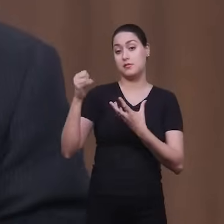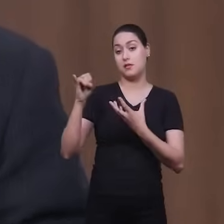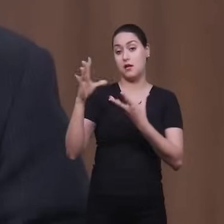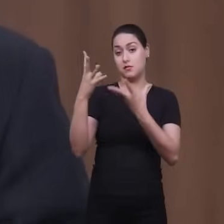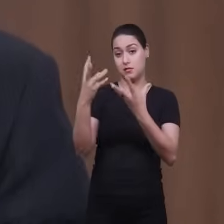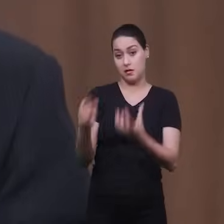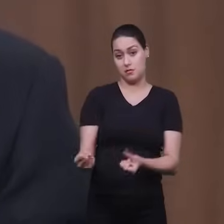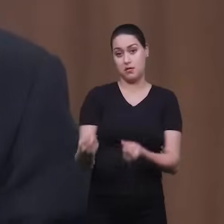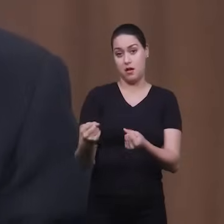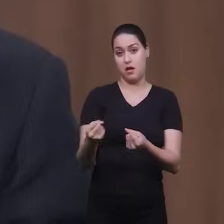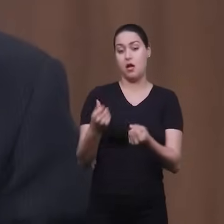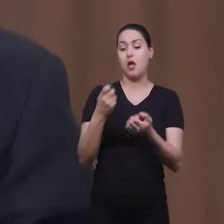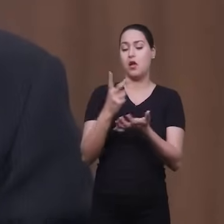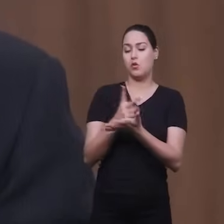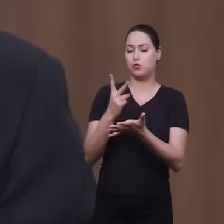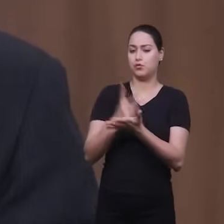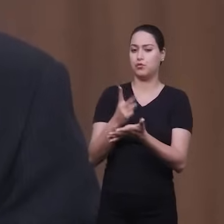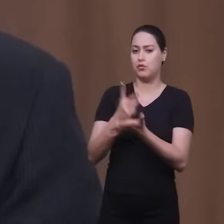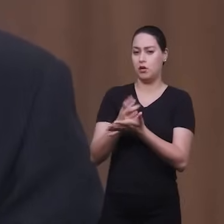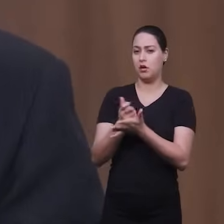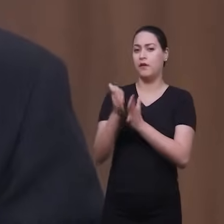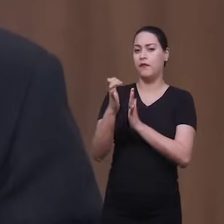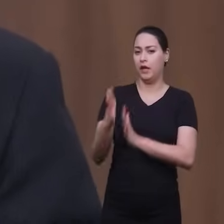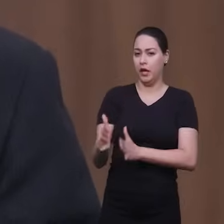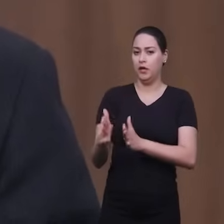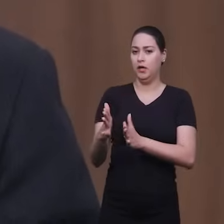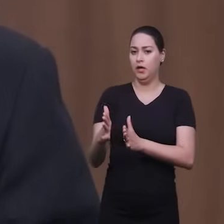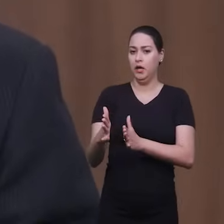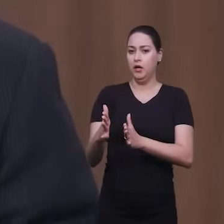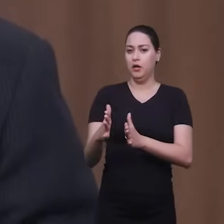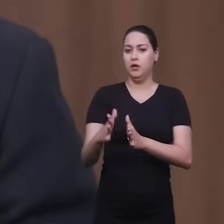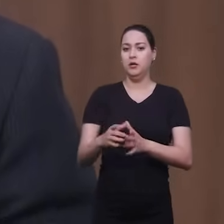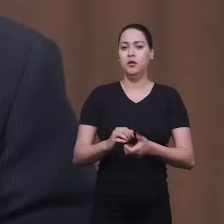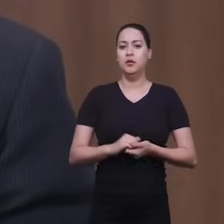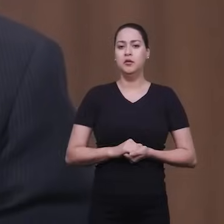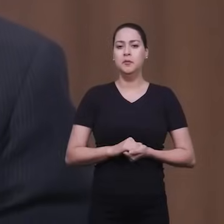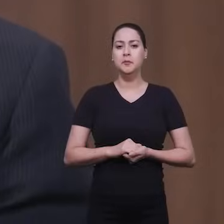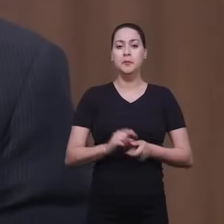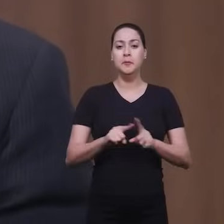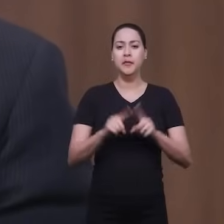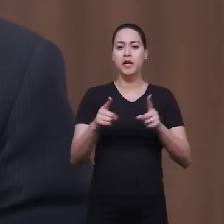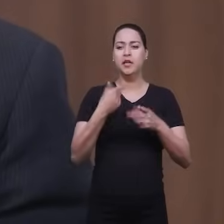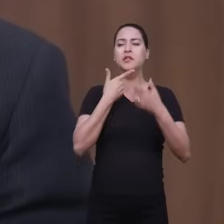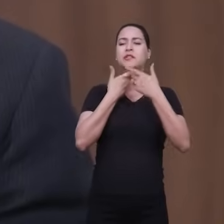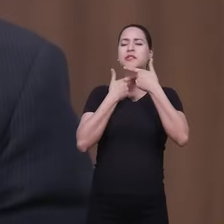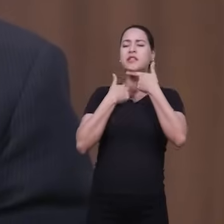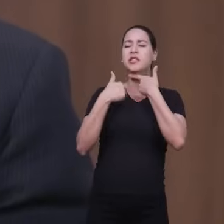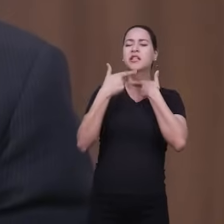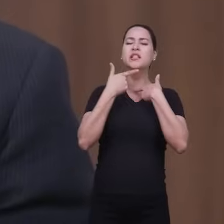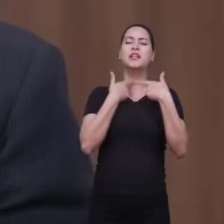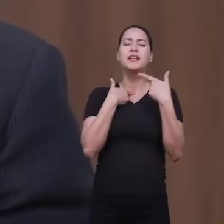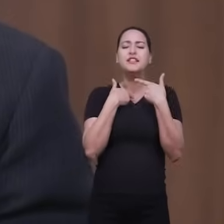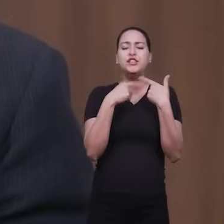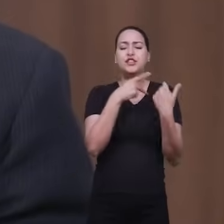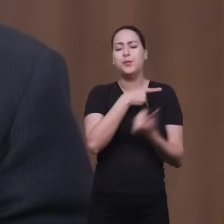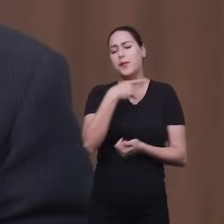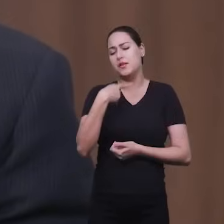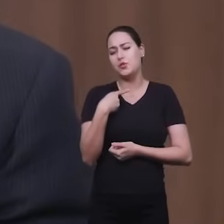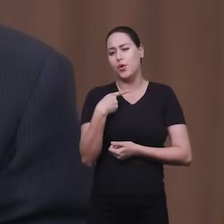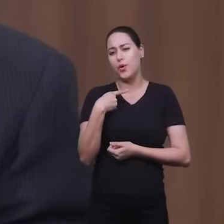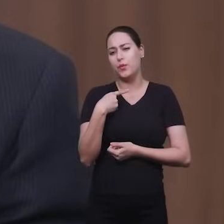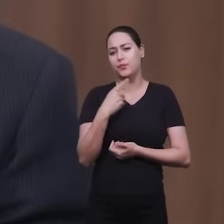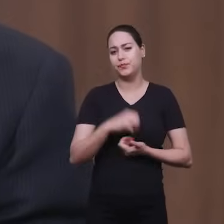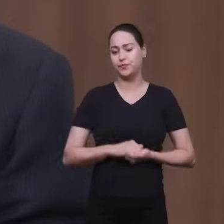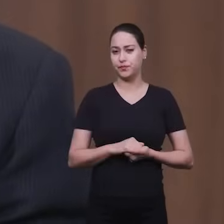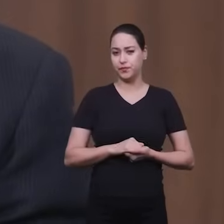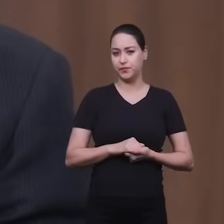e ele aceitar o chamado e perseverar no chamado vai ser uma benção agora o desejar ou almejar o episcopado